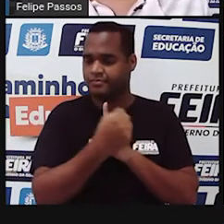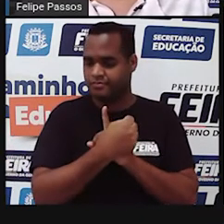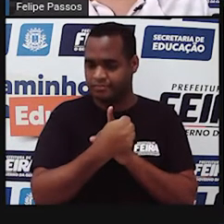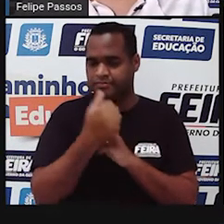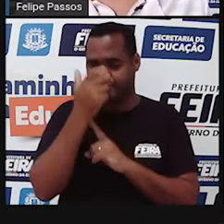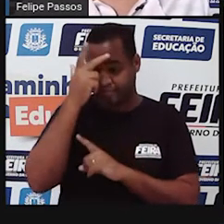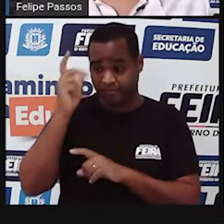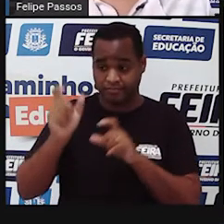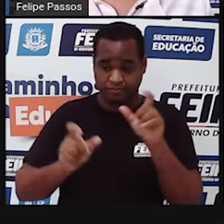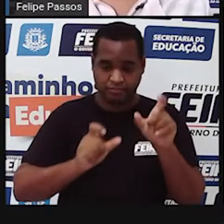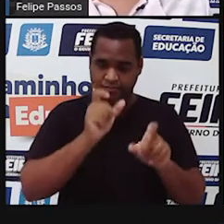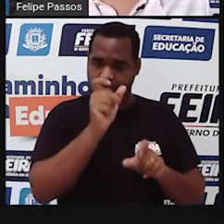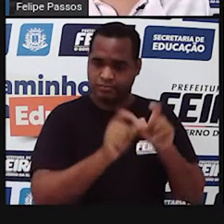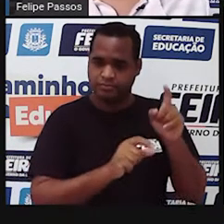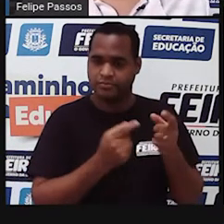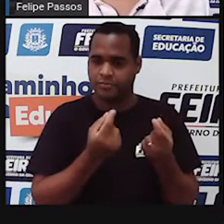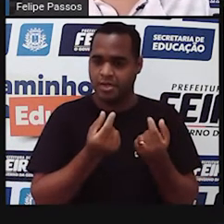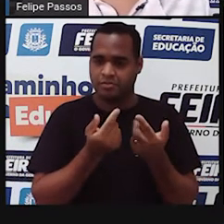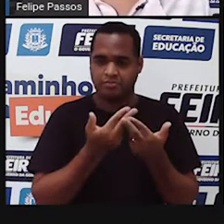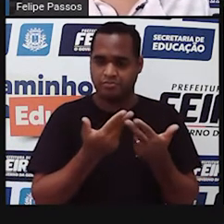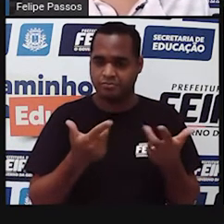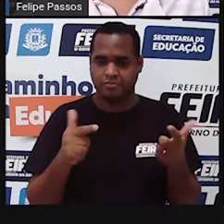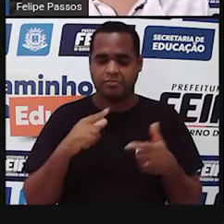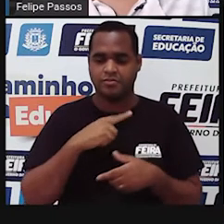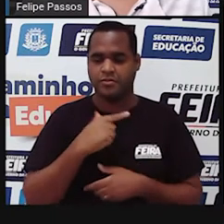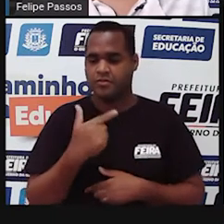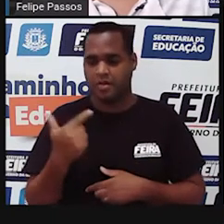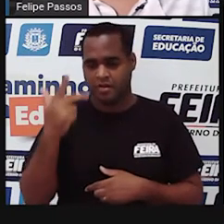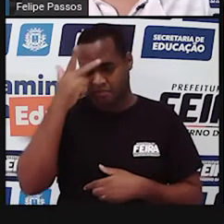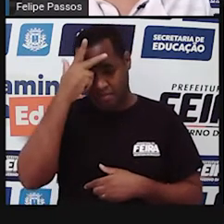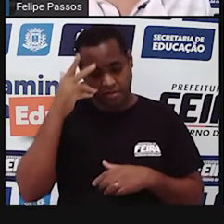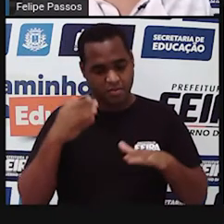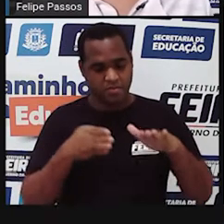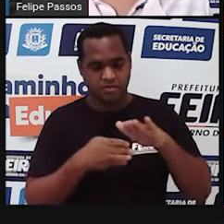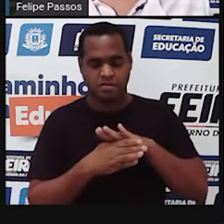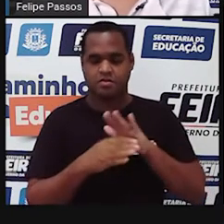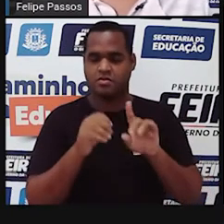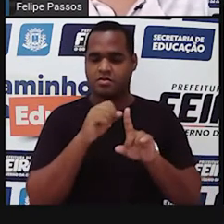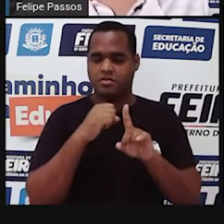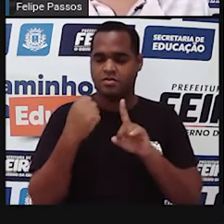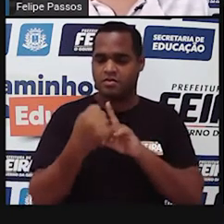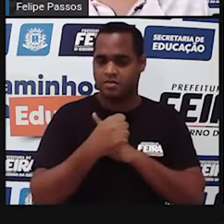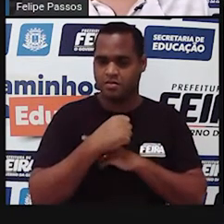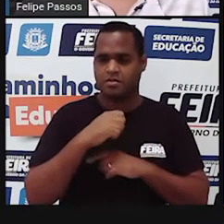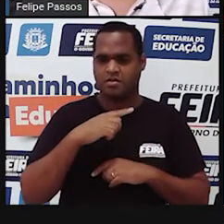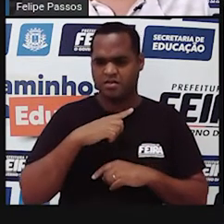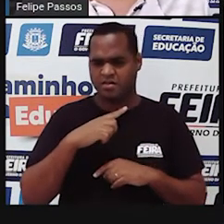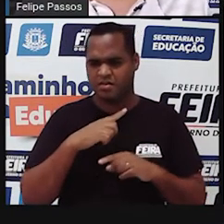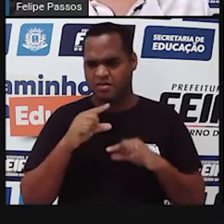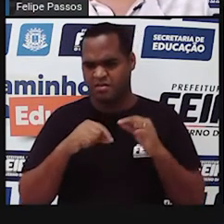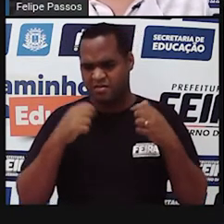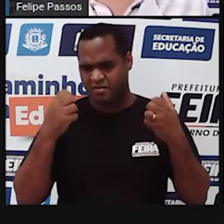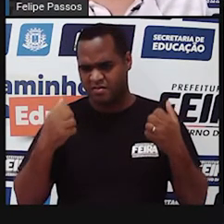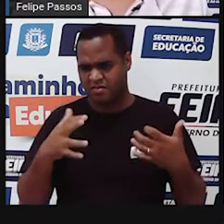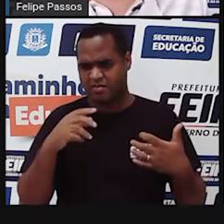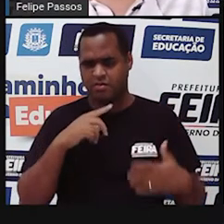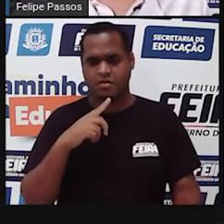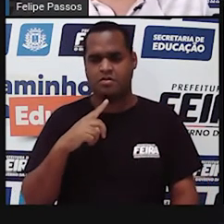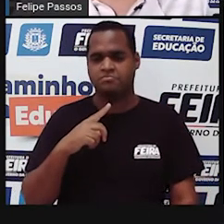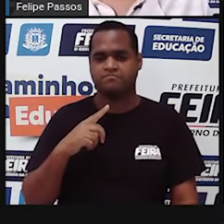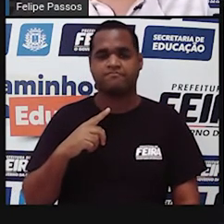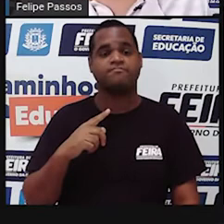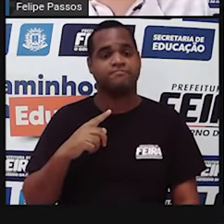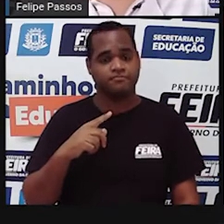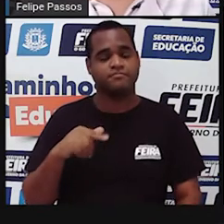uma renda, como outras pessoas na sociedade, eles acabam não tendo chance